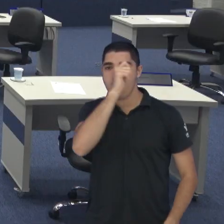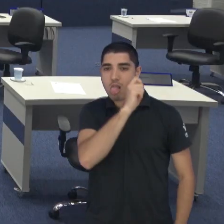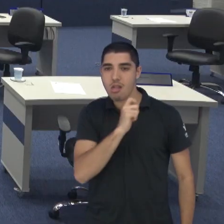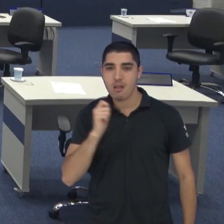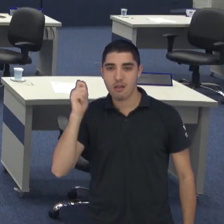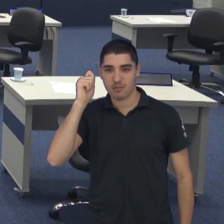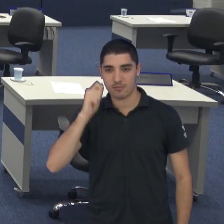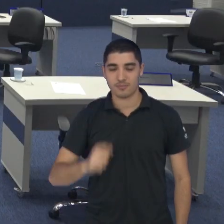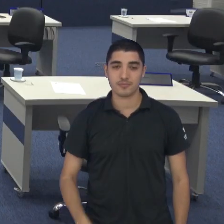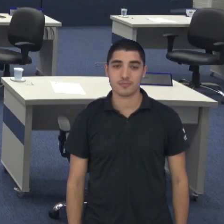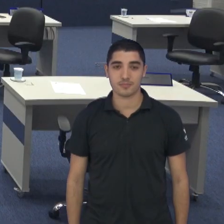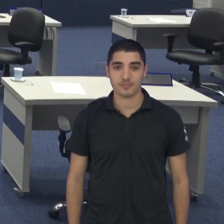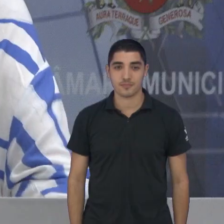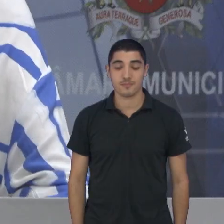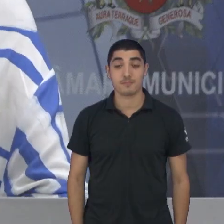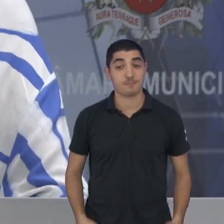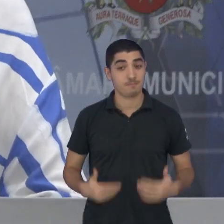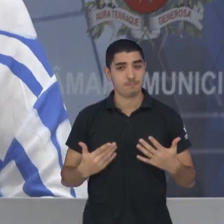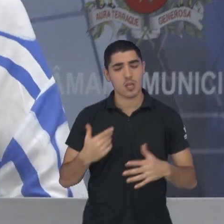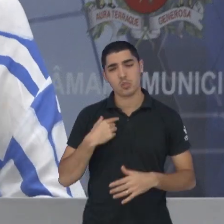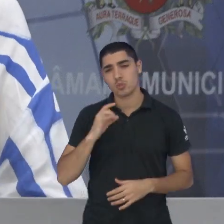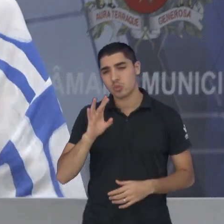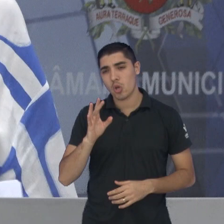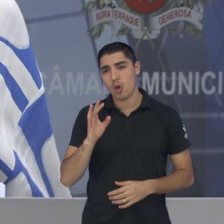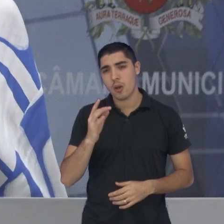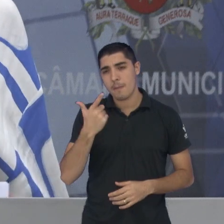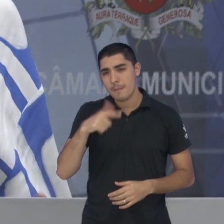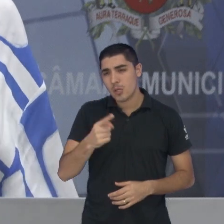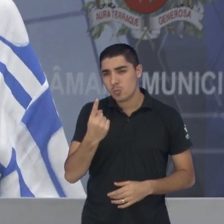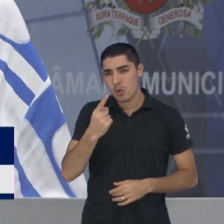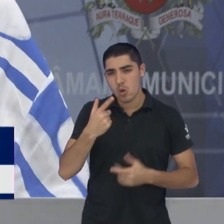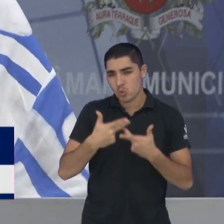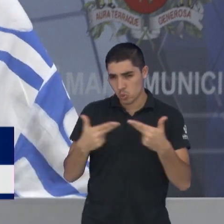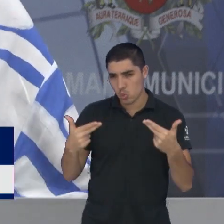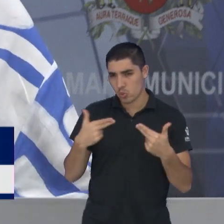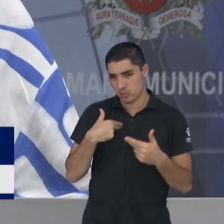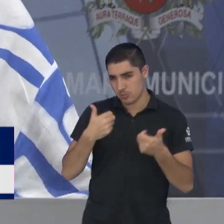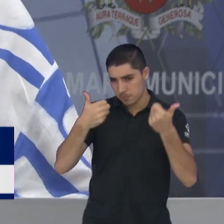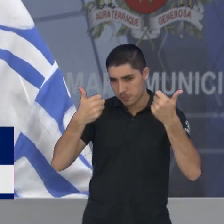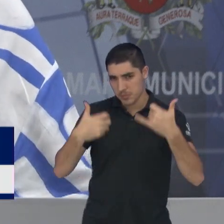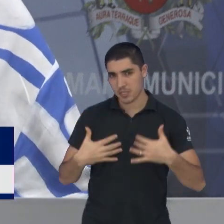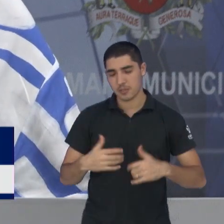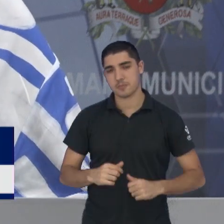Alô, oi. Eu só queria falar mais umas coisinhas aqui.